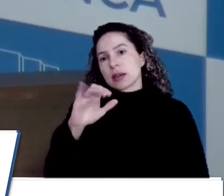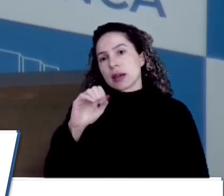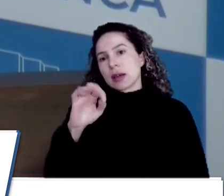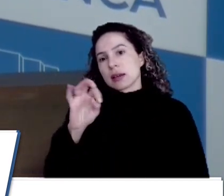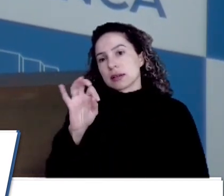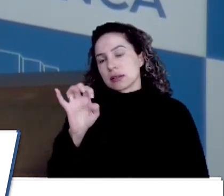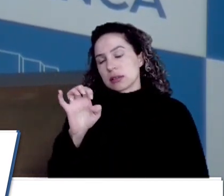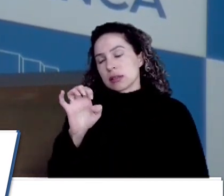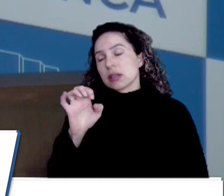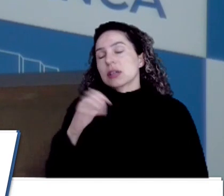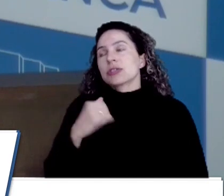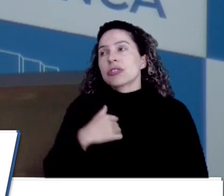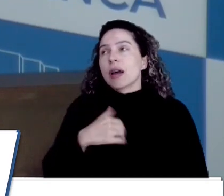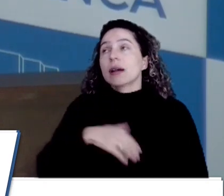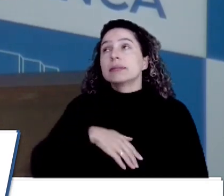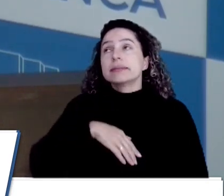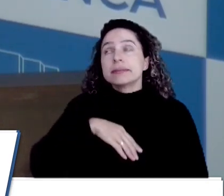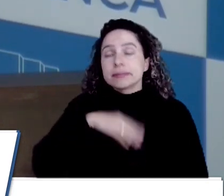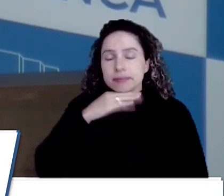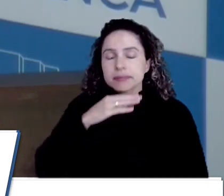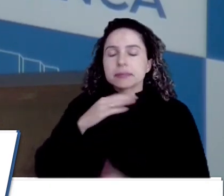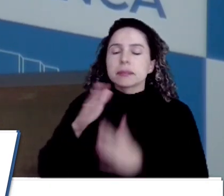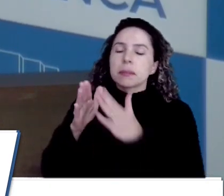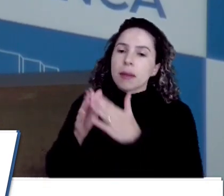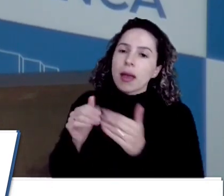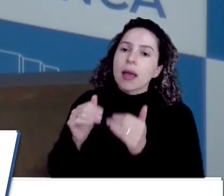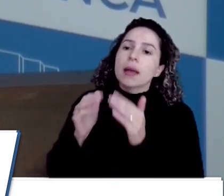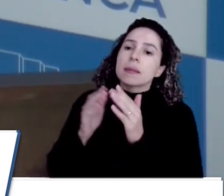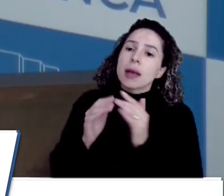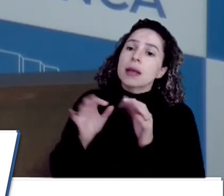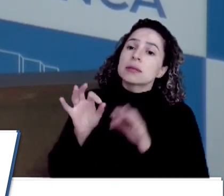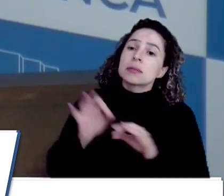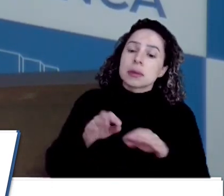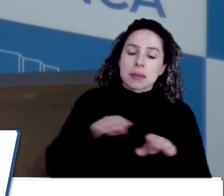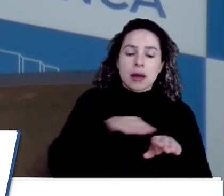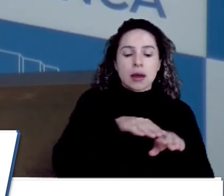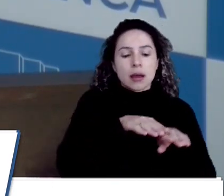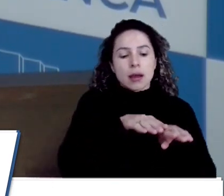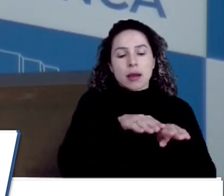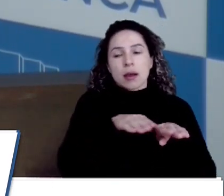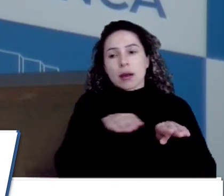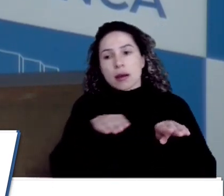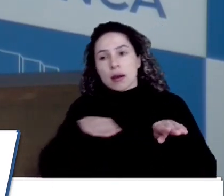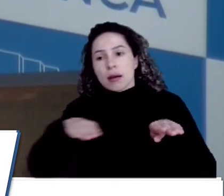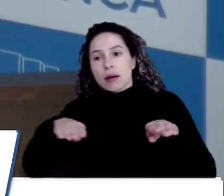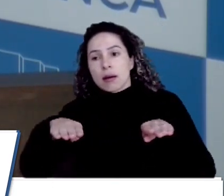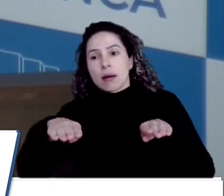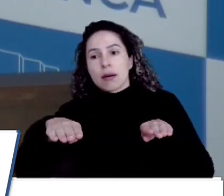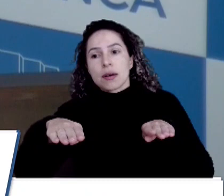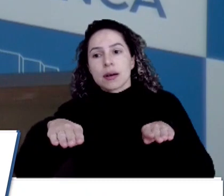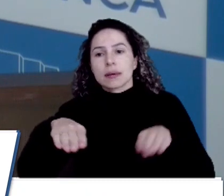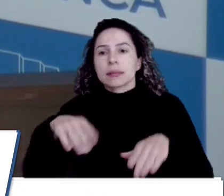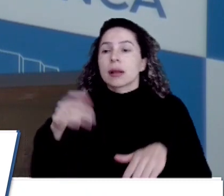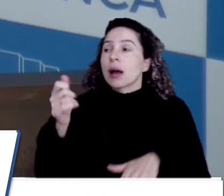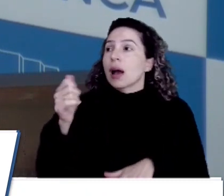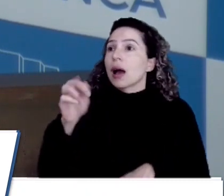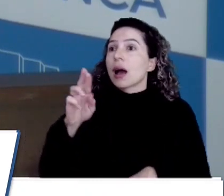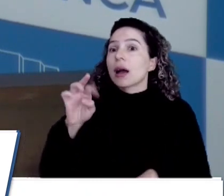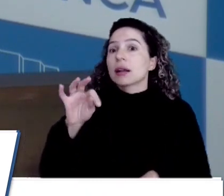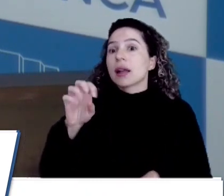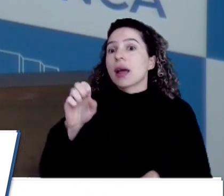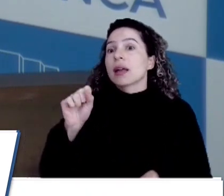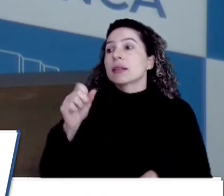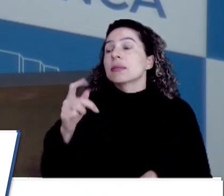inclusive o doutor Griselino caminhando para ela, para fazer o acostamento. Quer dizer, Artesp, quantos anos que não faz